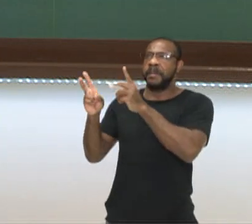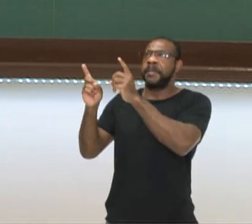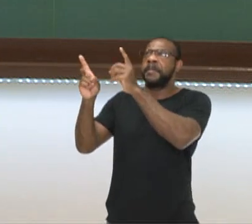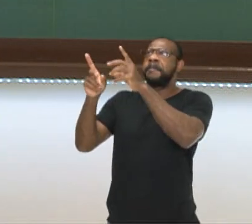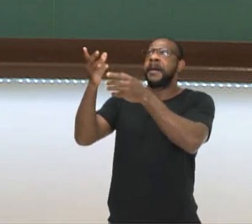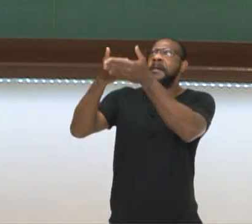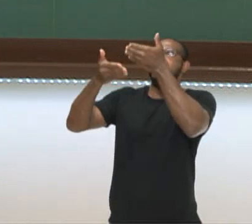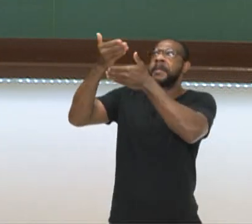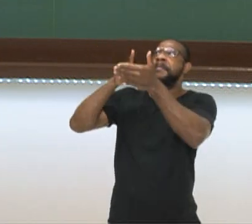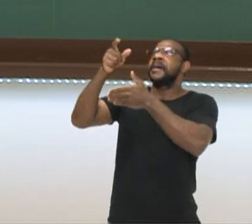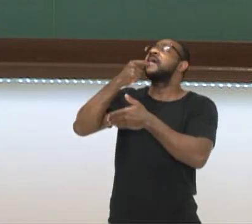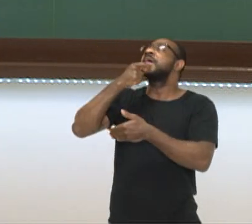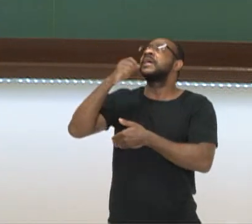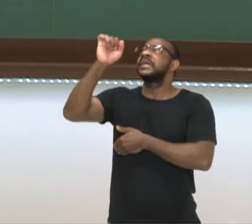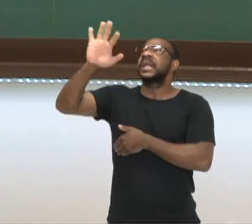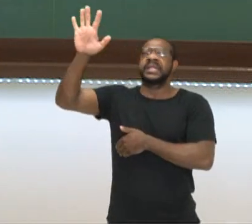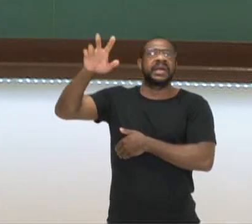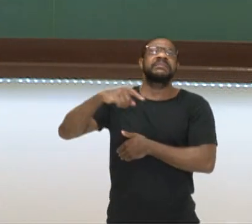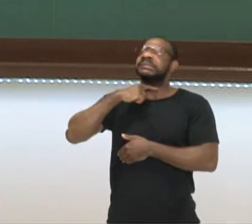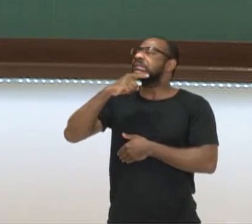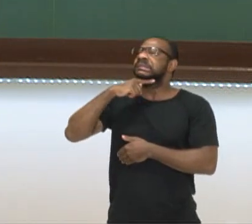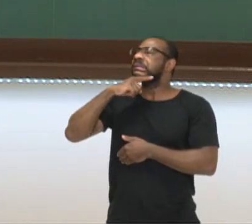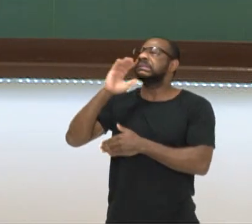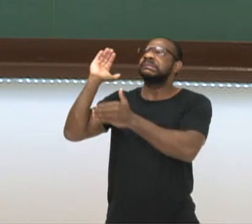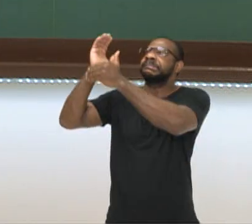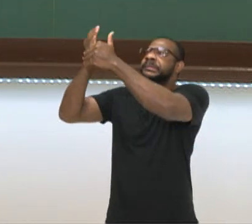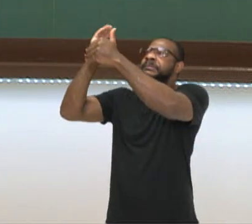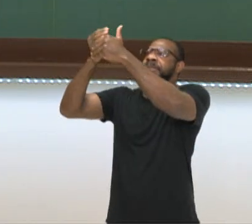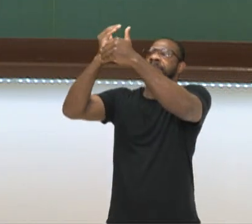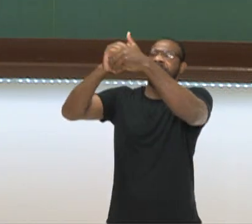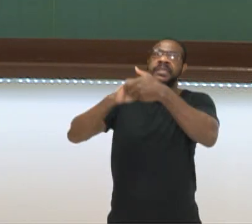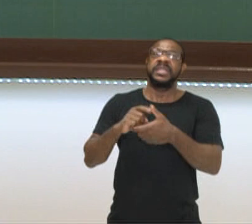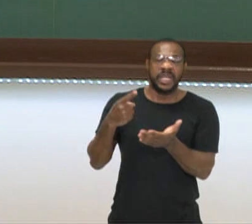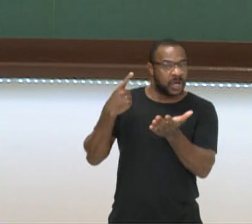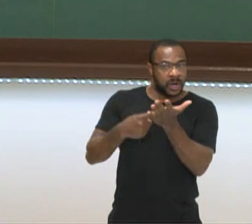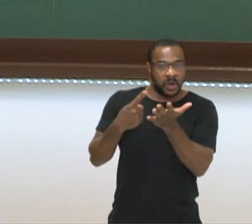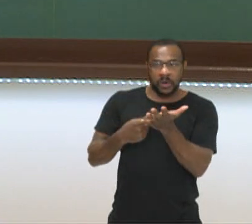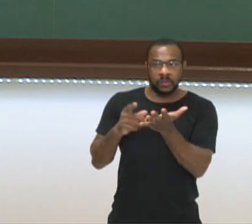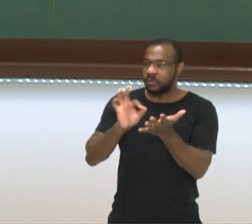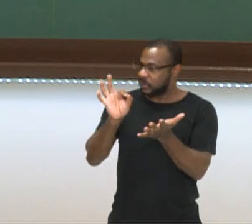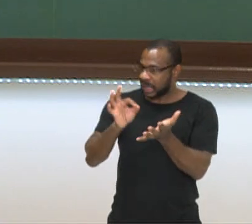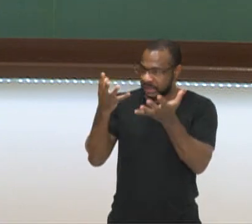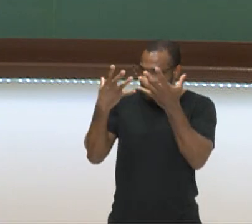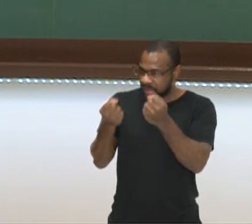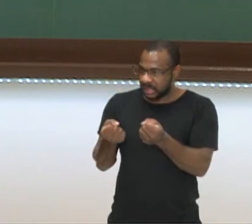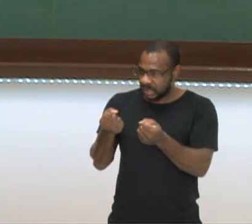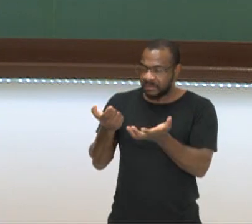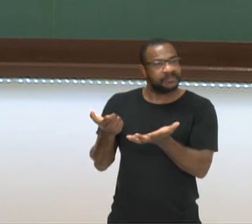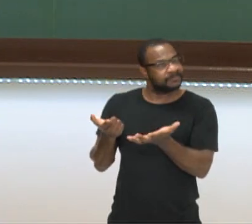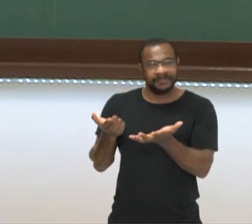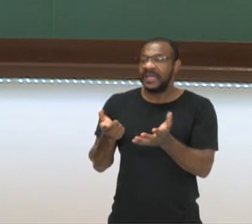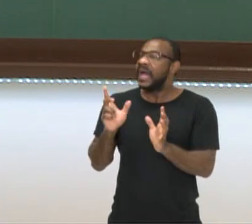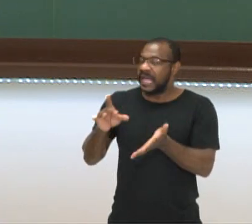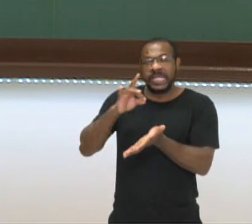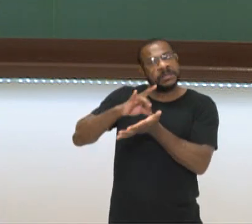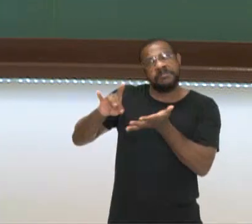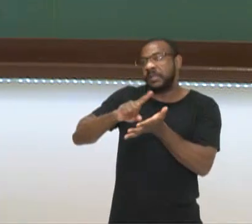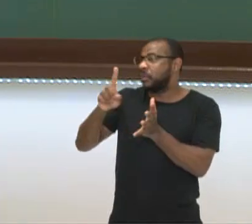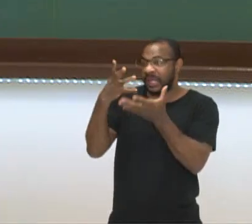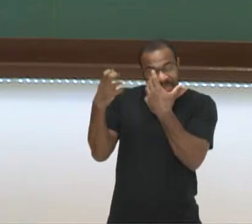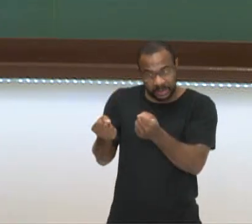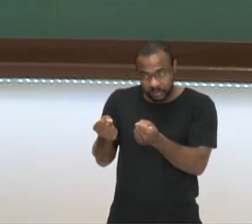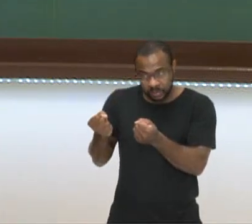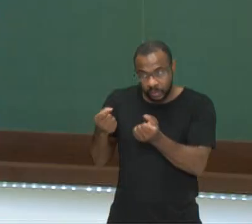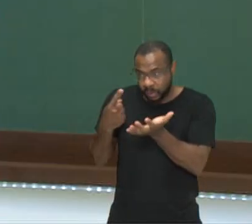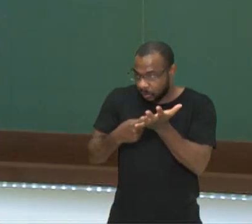grande potência industrial daquele momento. Quem descumprisse o bloqueio continental seria inimigo da França.